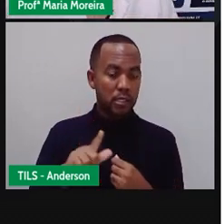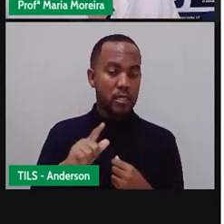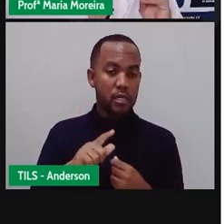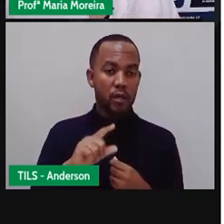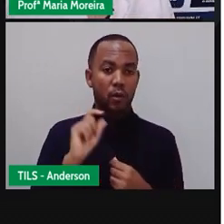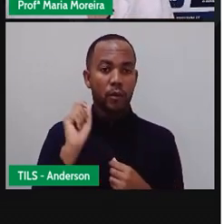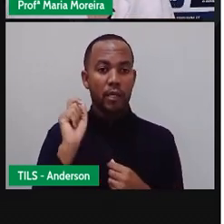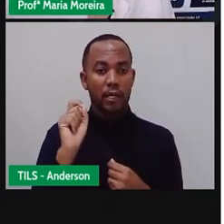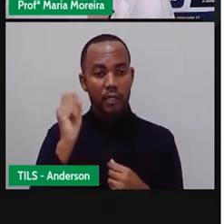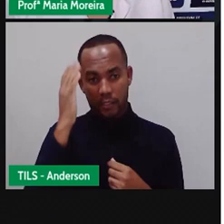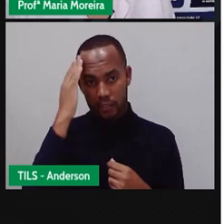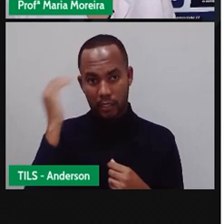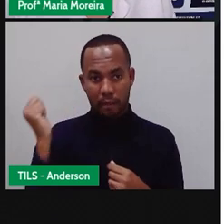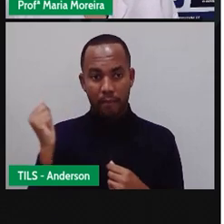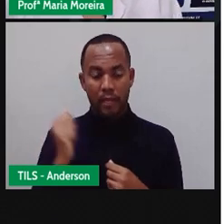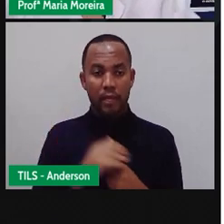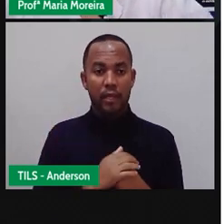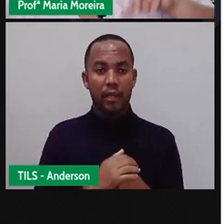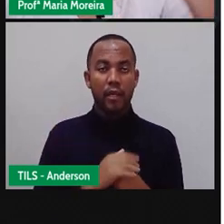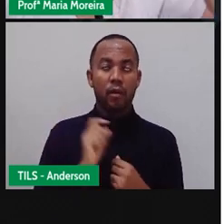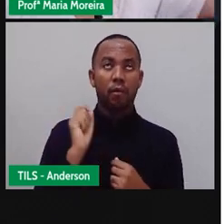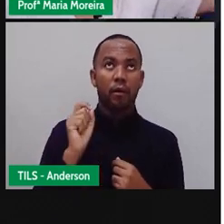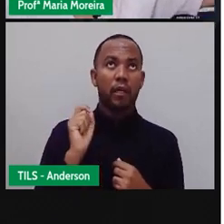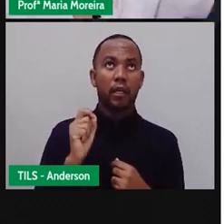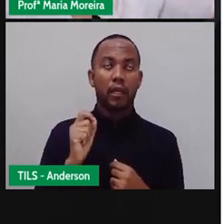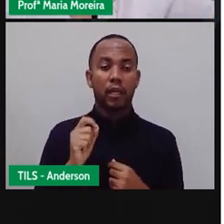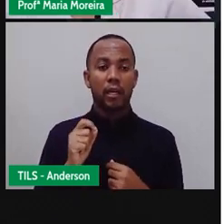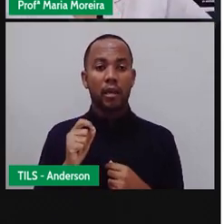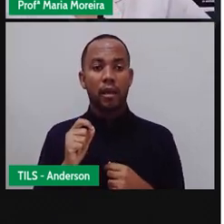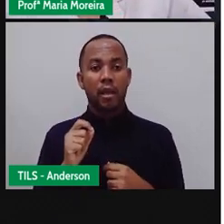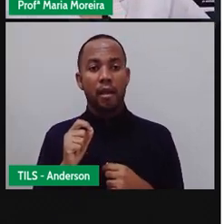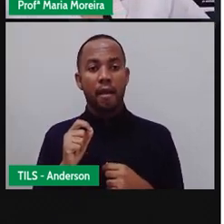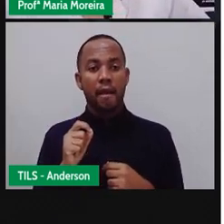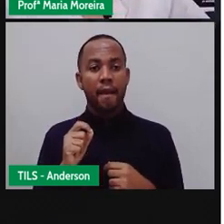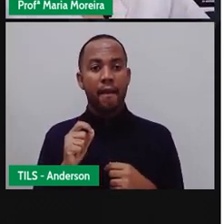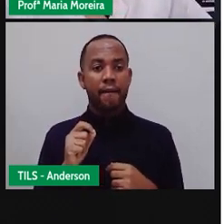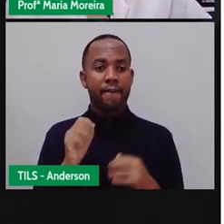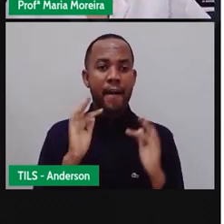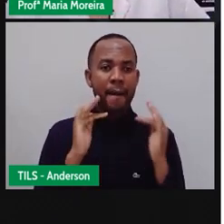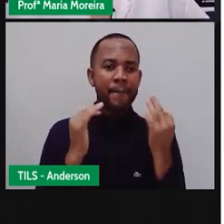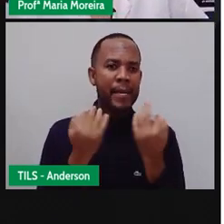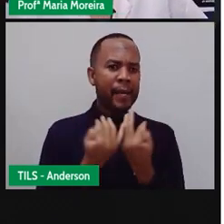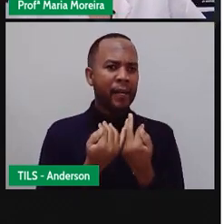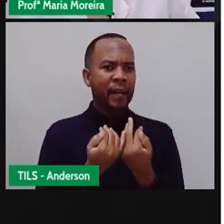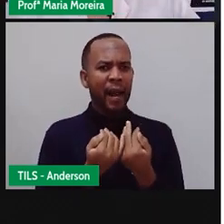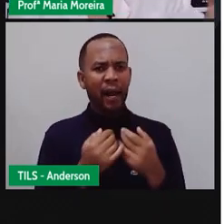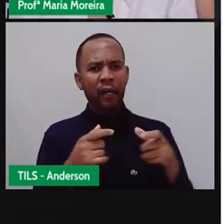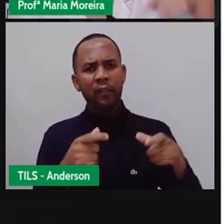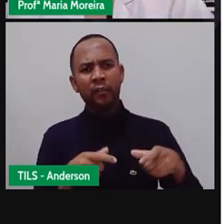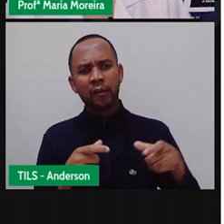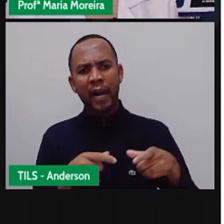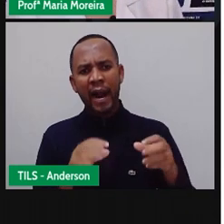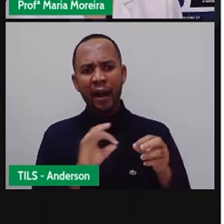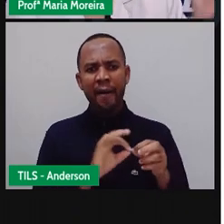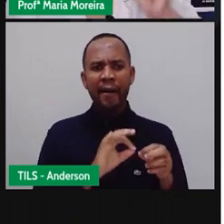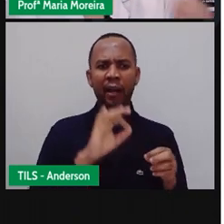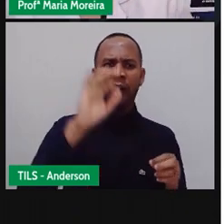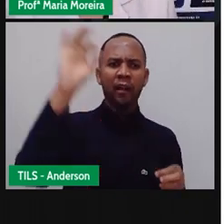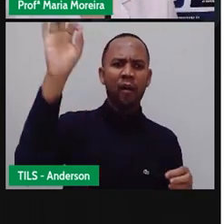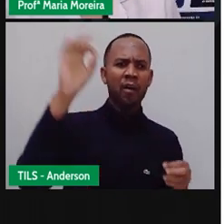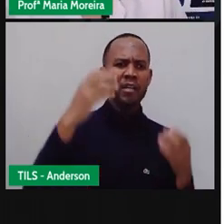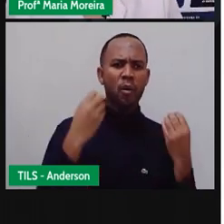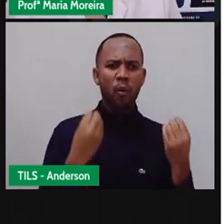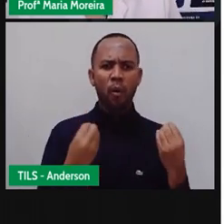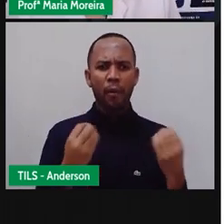né saber o que está acontecendo com o nosso parente que tá lá em Salvador a prova era só Telefonar Opa